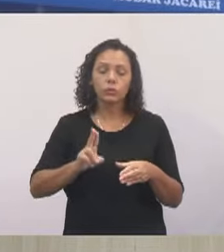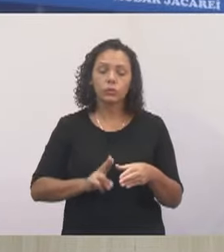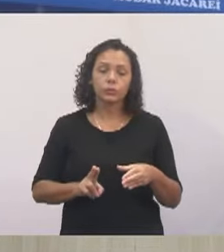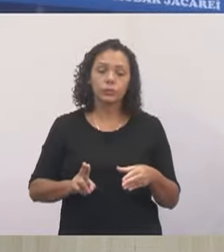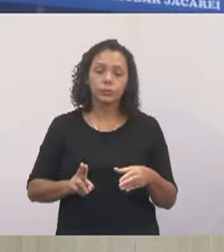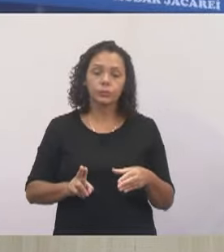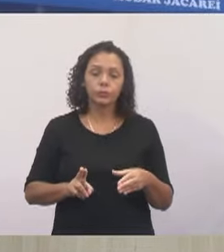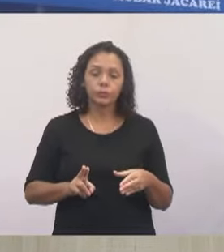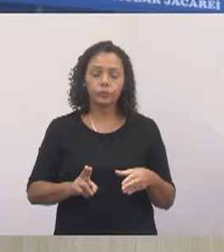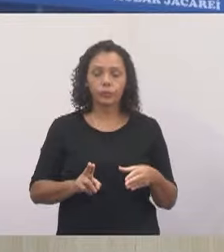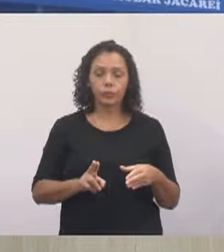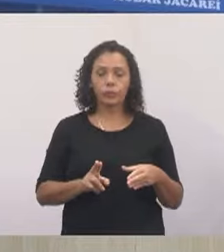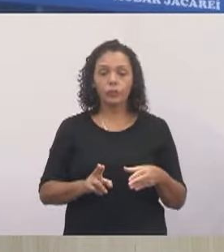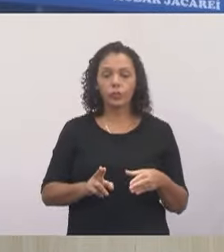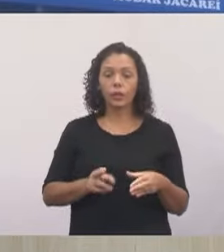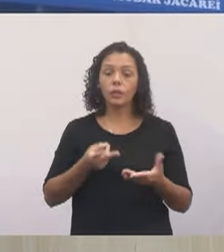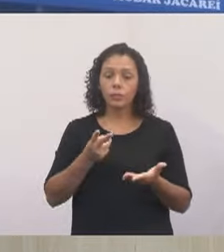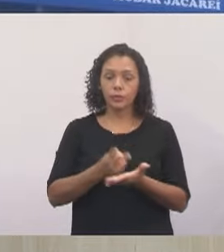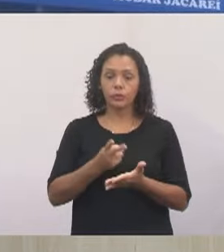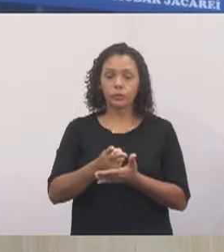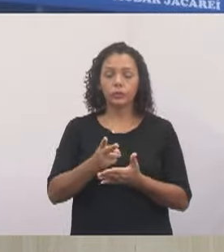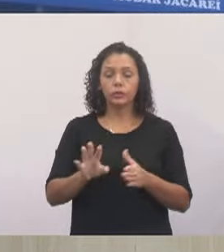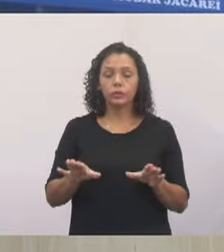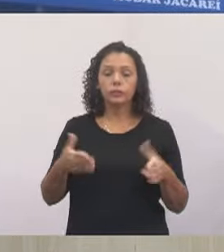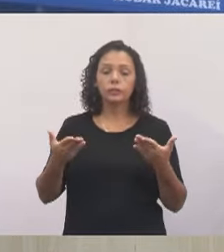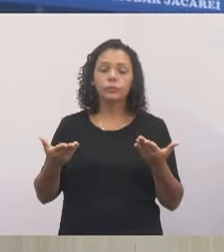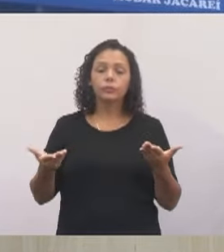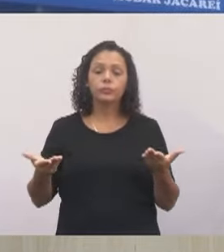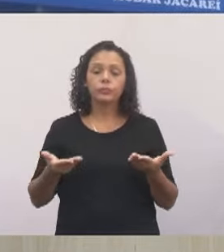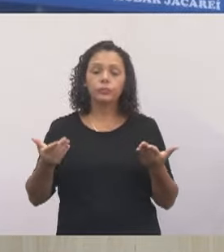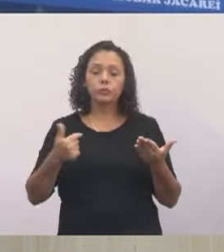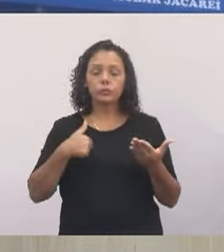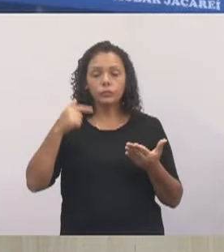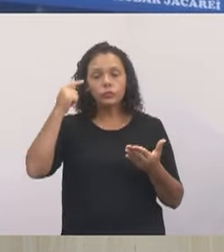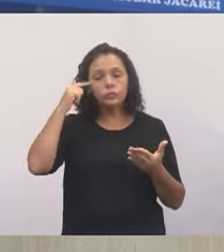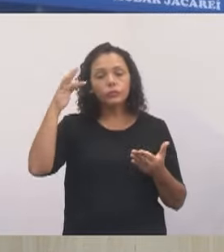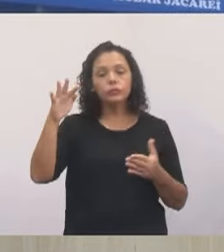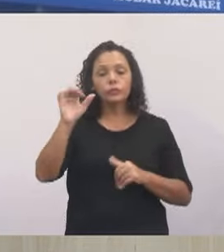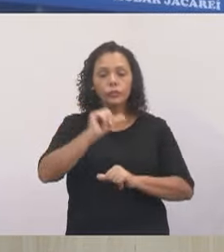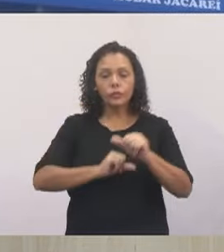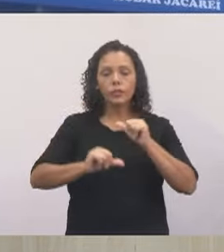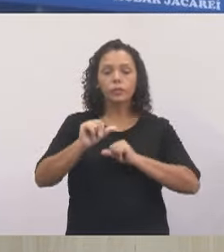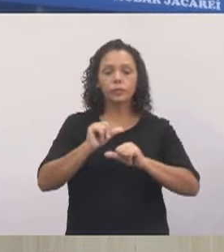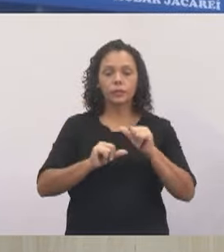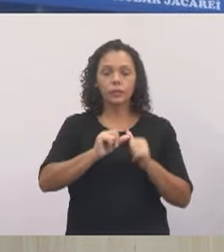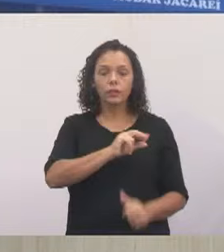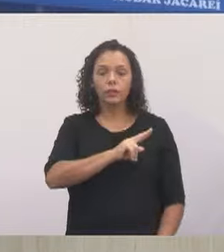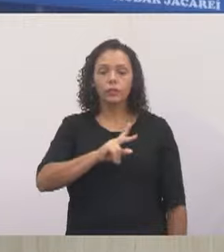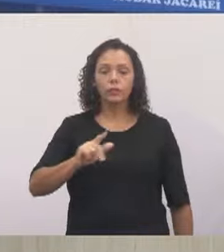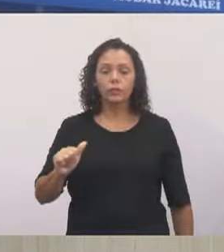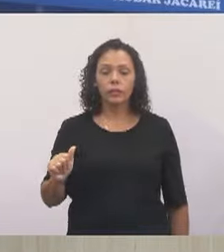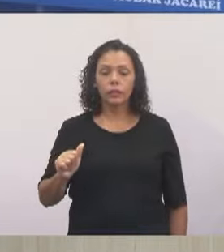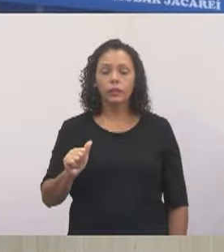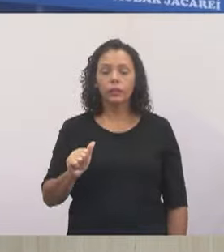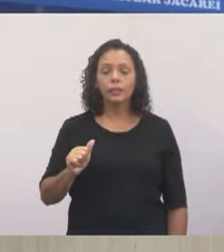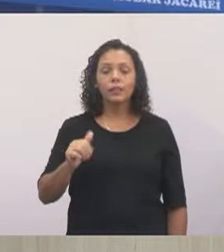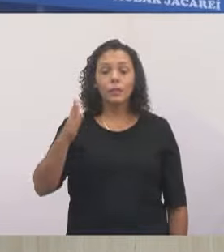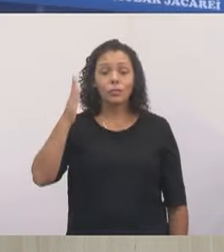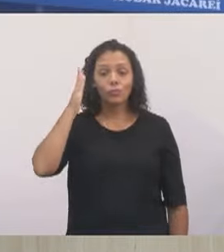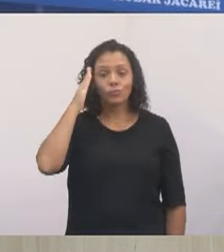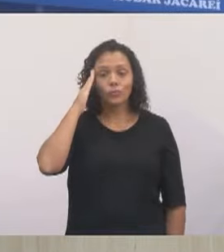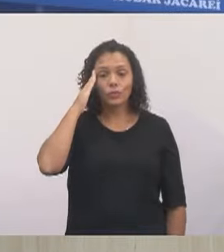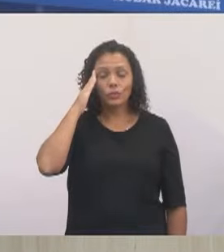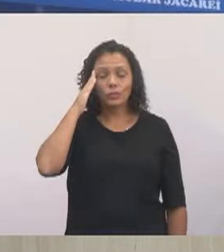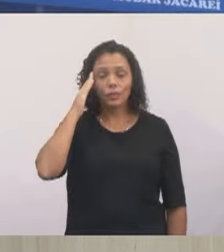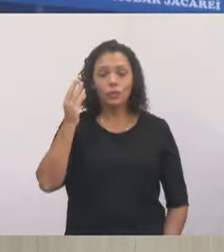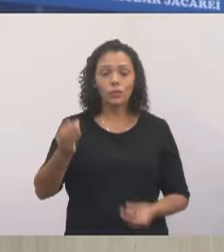E está vivendo assim. Então, mas agora eu acho que vai mudar. Eu sei o sufoco,